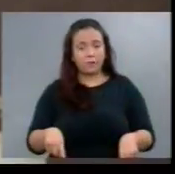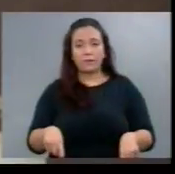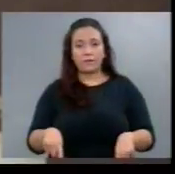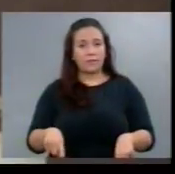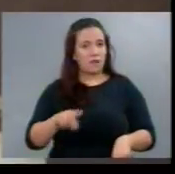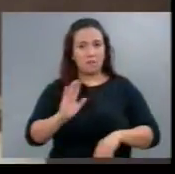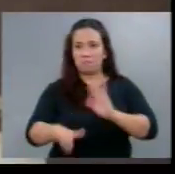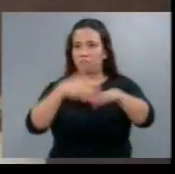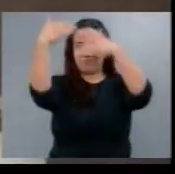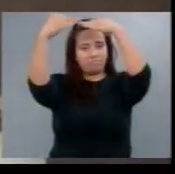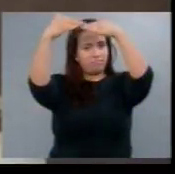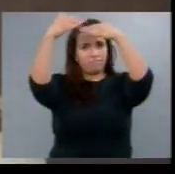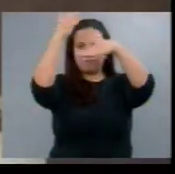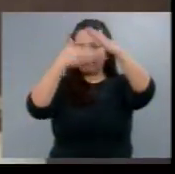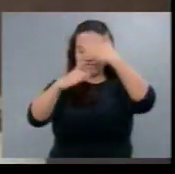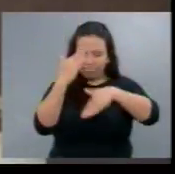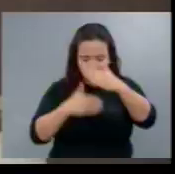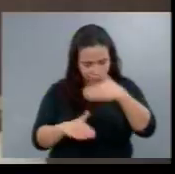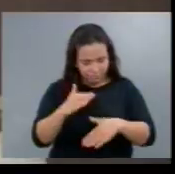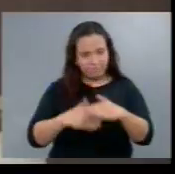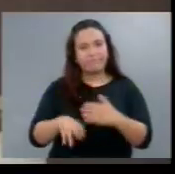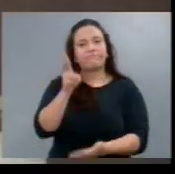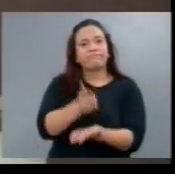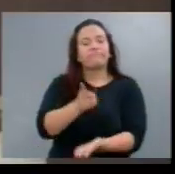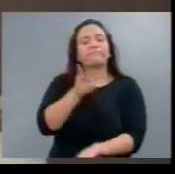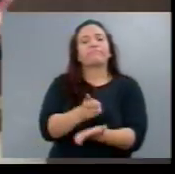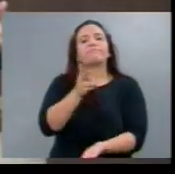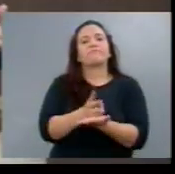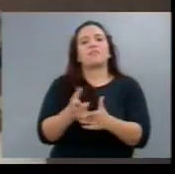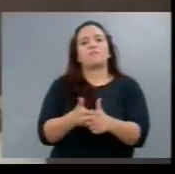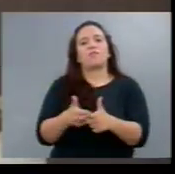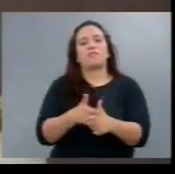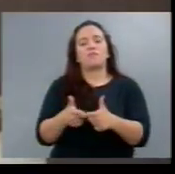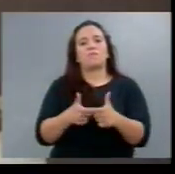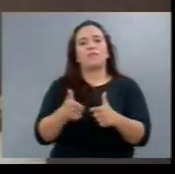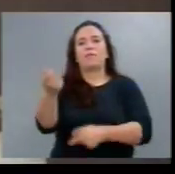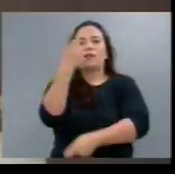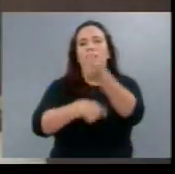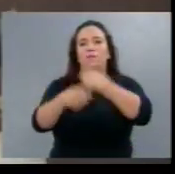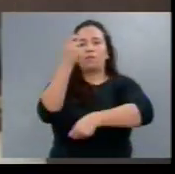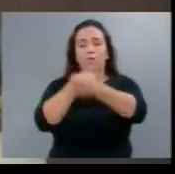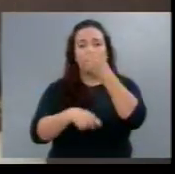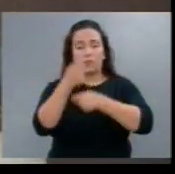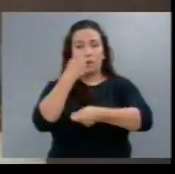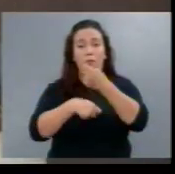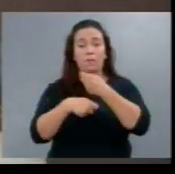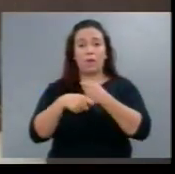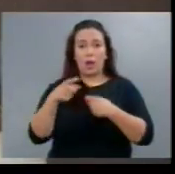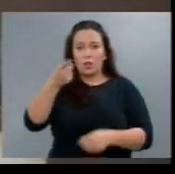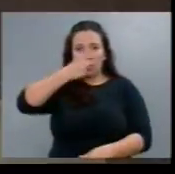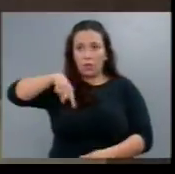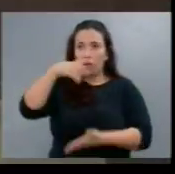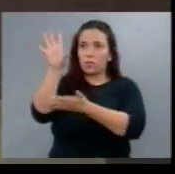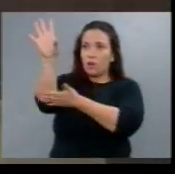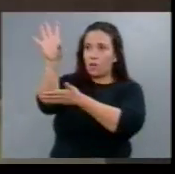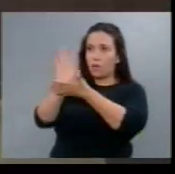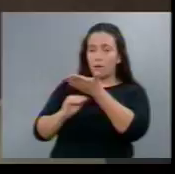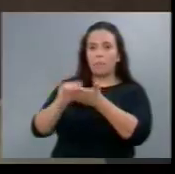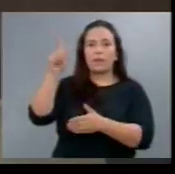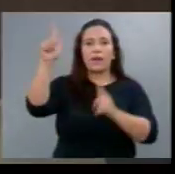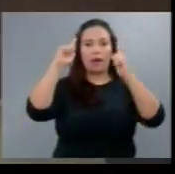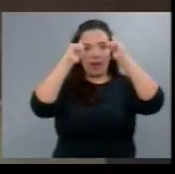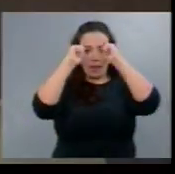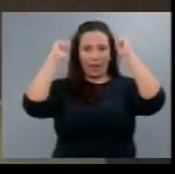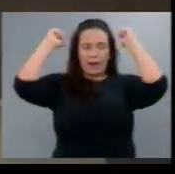será o crescimento econômico. Nós estamos seguindo a agenda que a Grécia trilhou